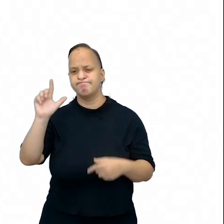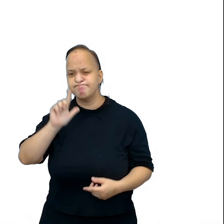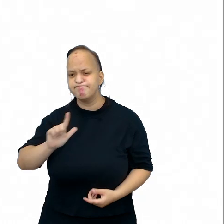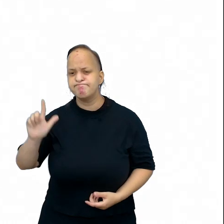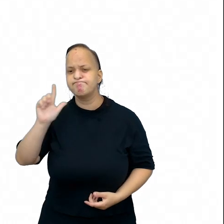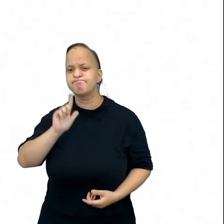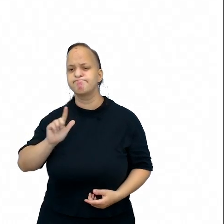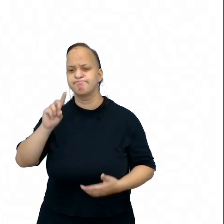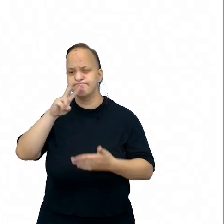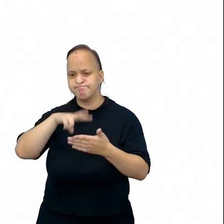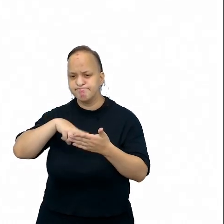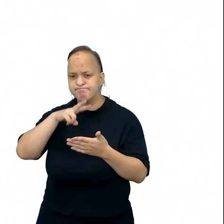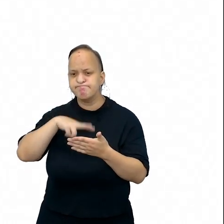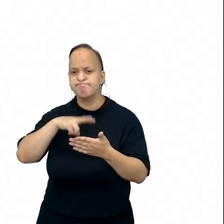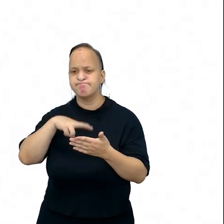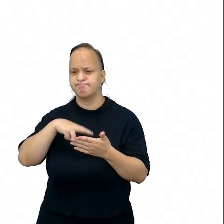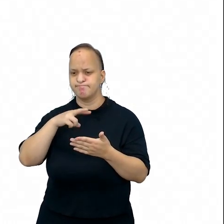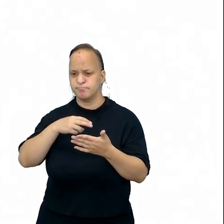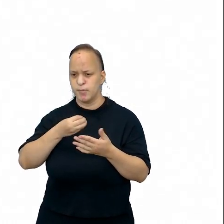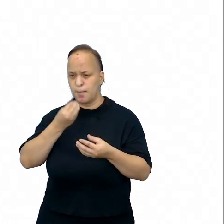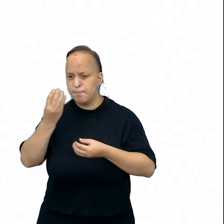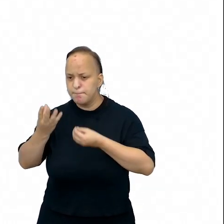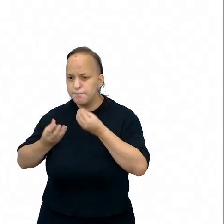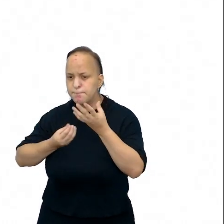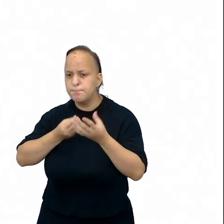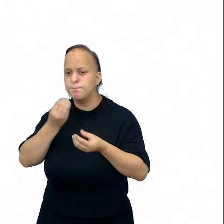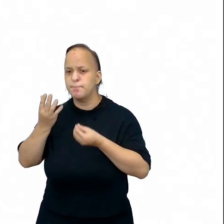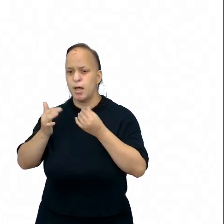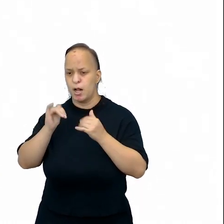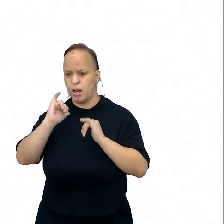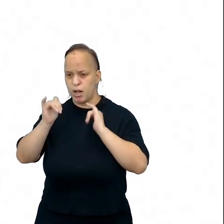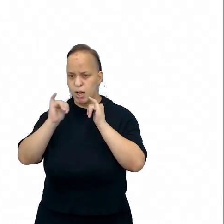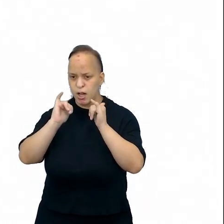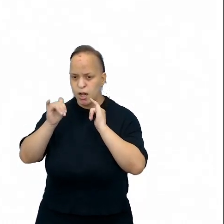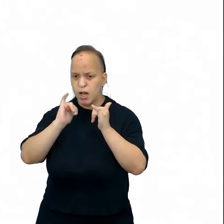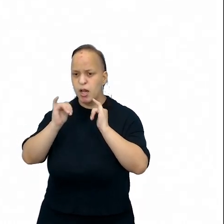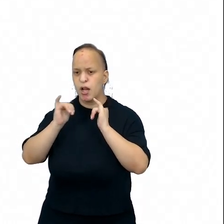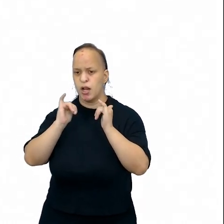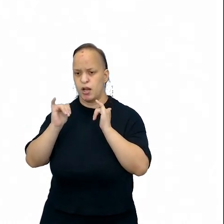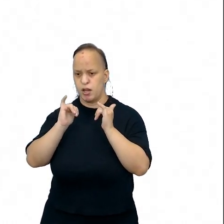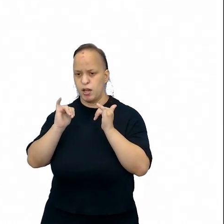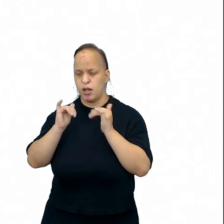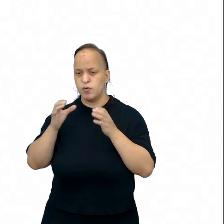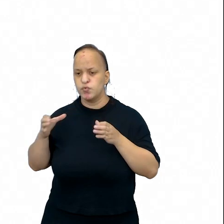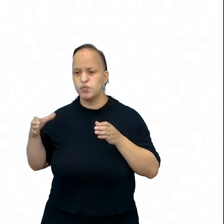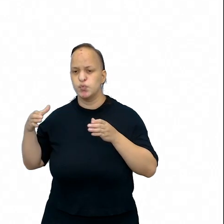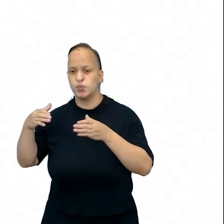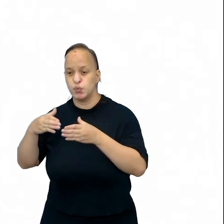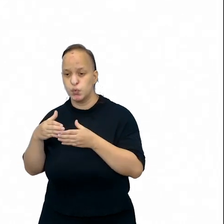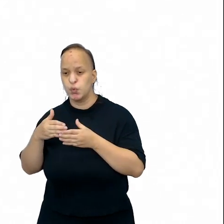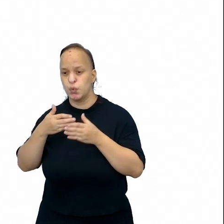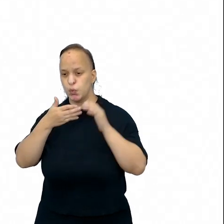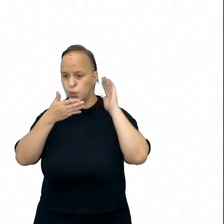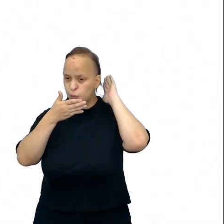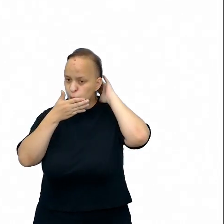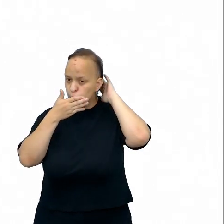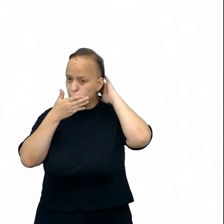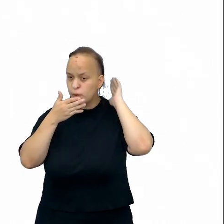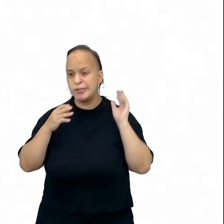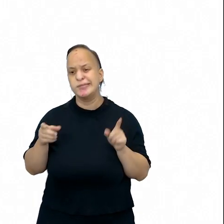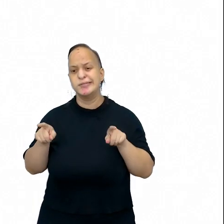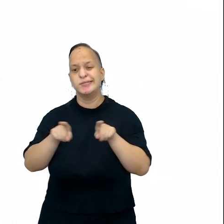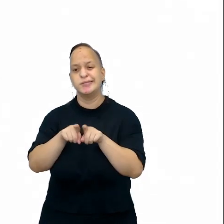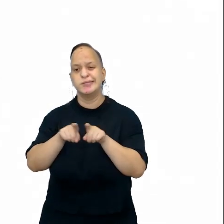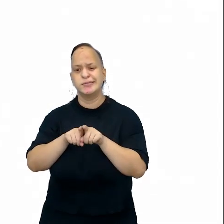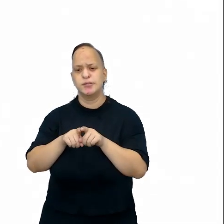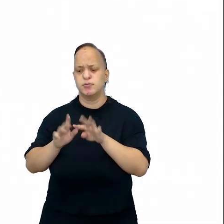fazer reflexões acerca dos elementos textuais do gênero textual lenda indígena, bem como interpretar os sentidos do